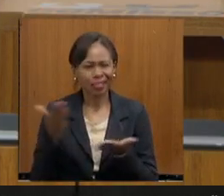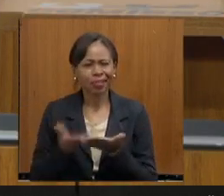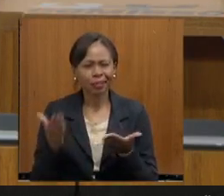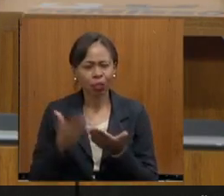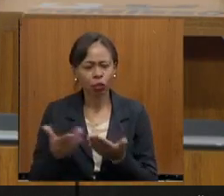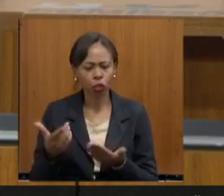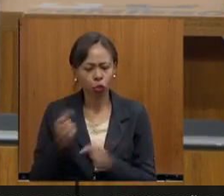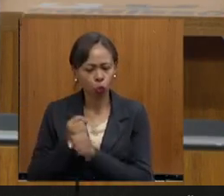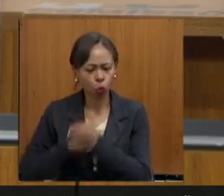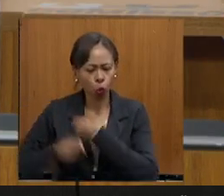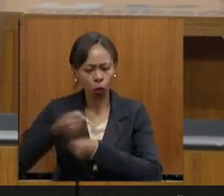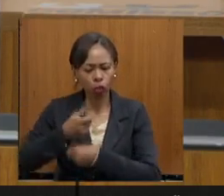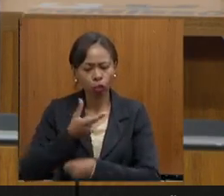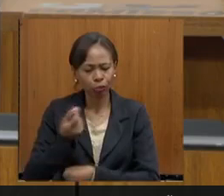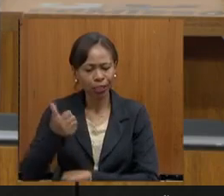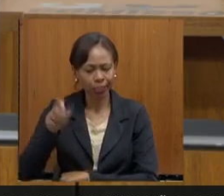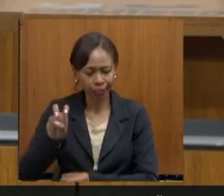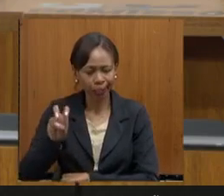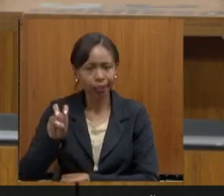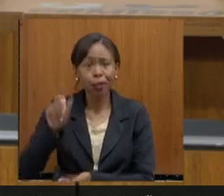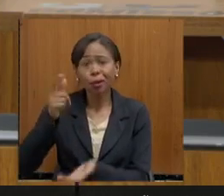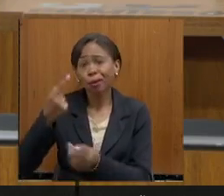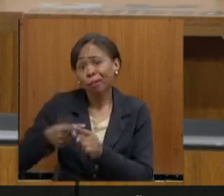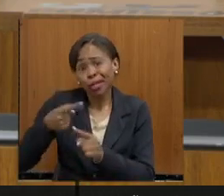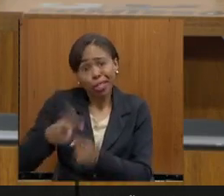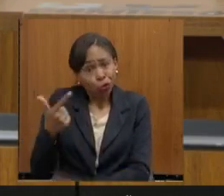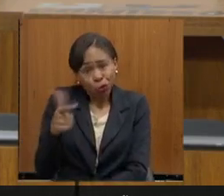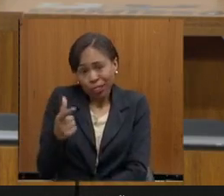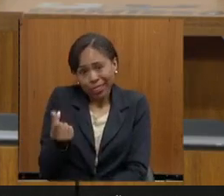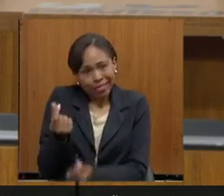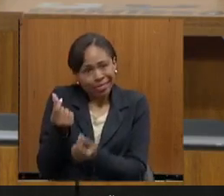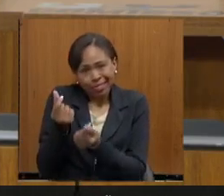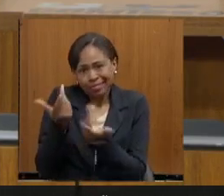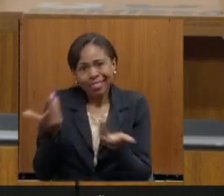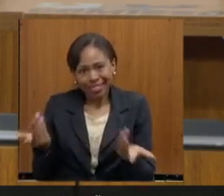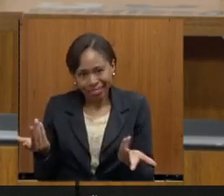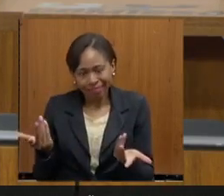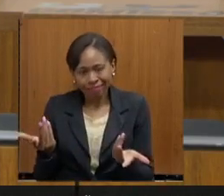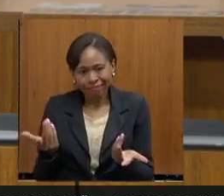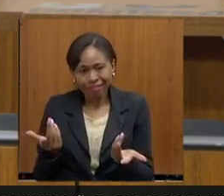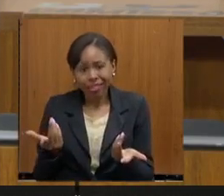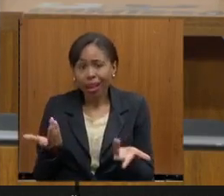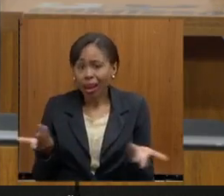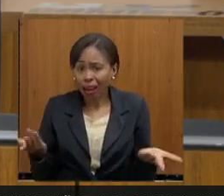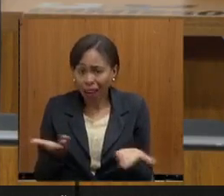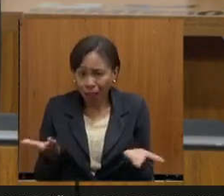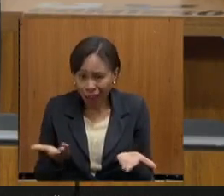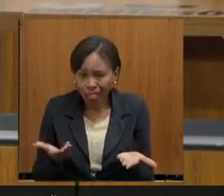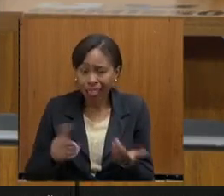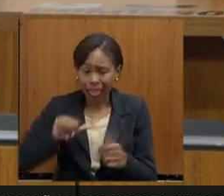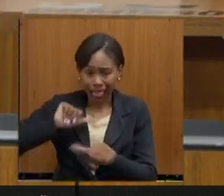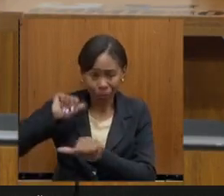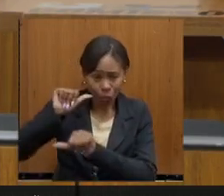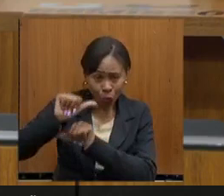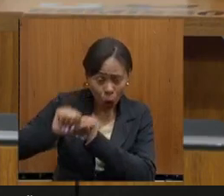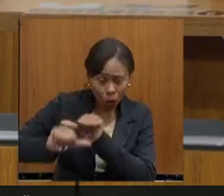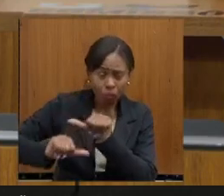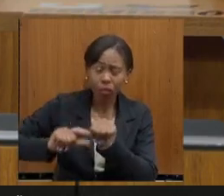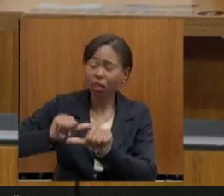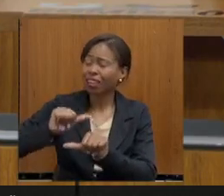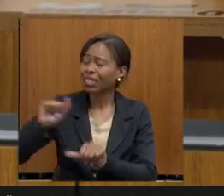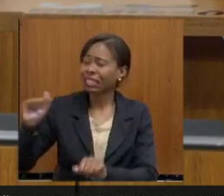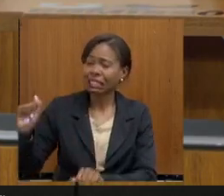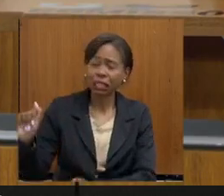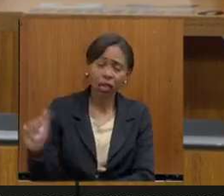usinas né em 2015 porque não tinha condição financeira bom então assim o processo de renovação com um processo caro porque é